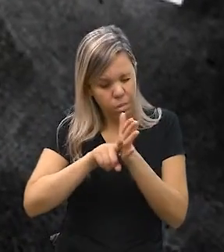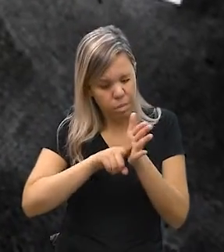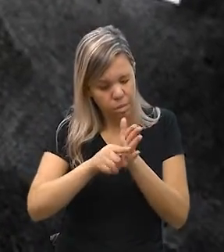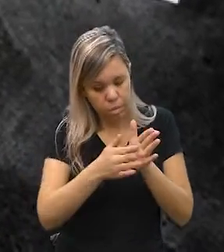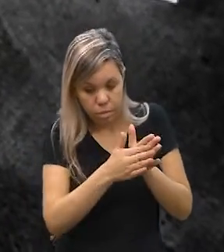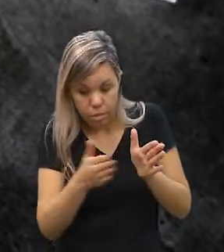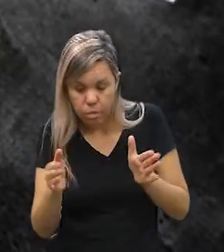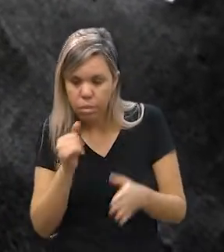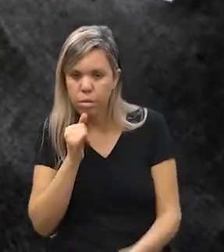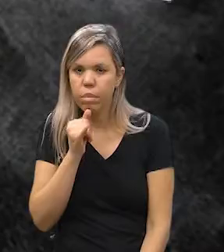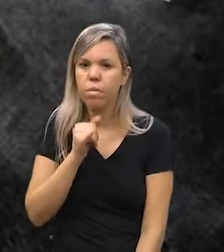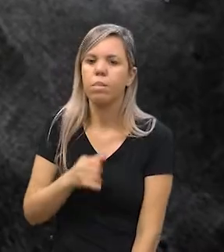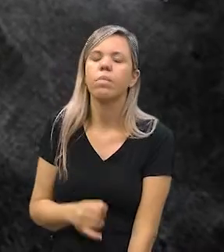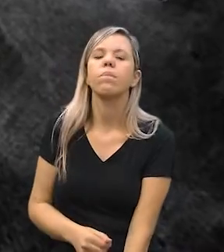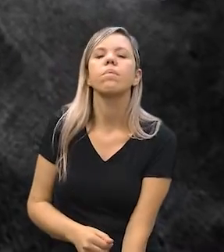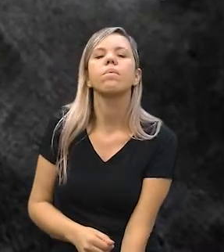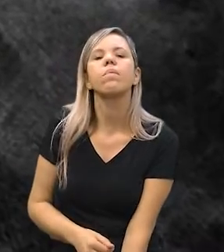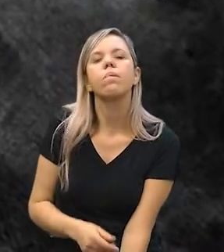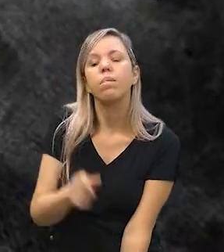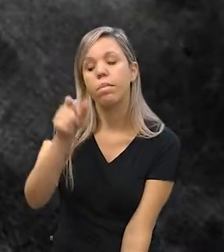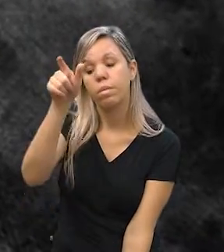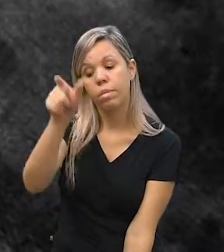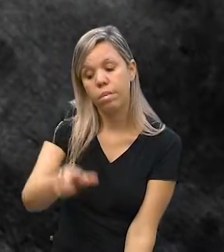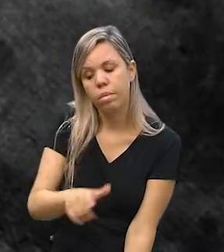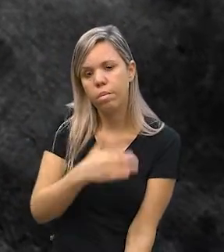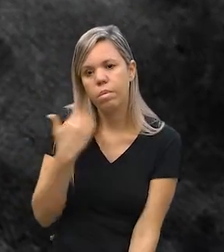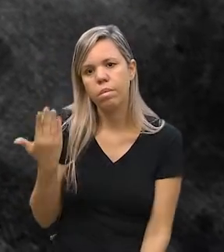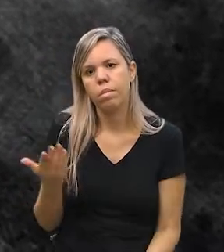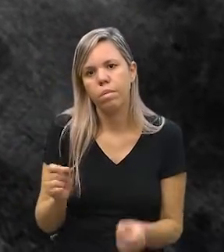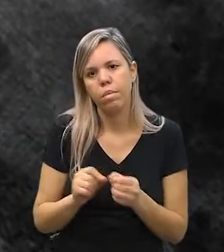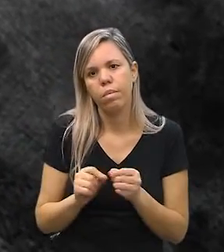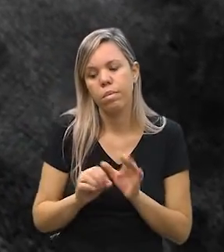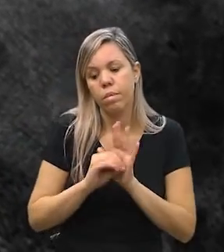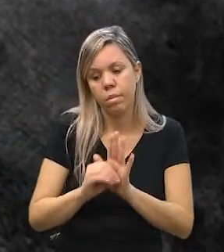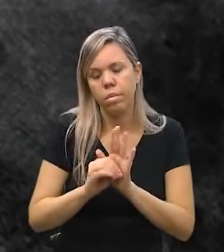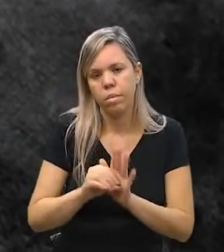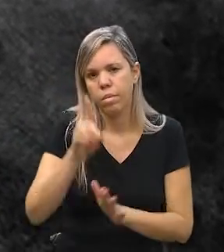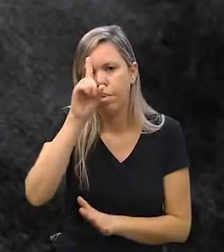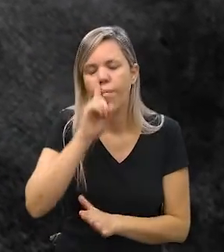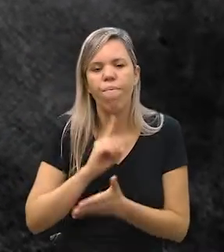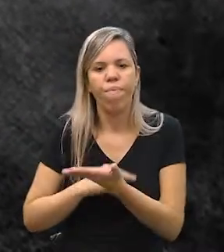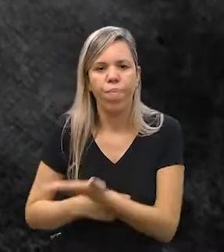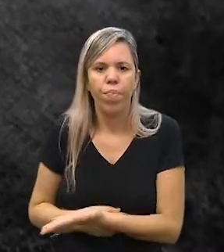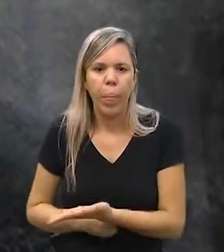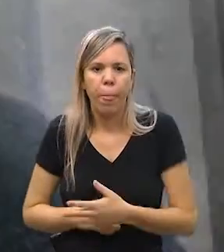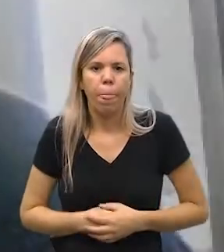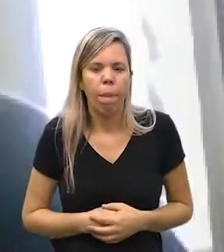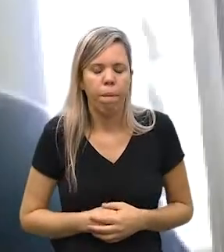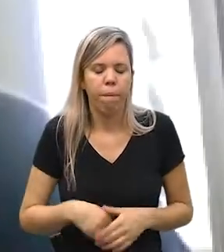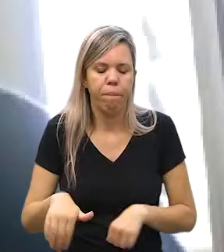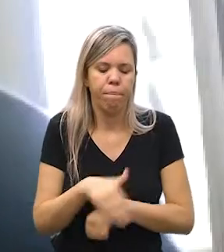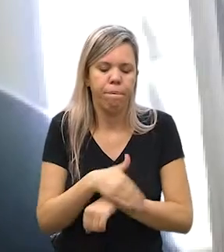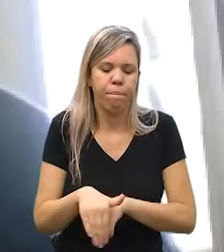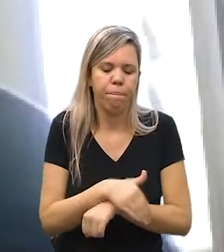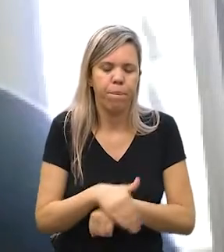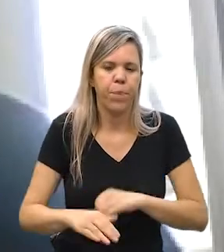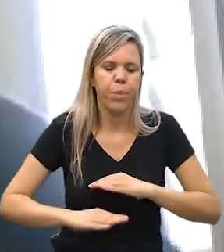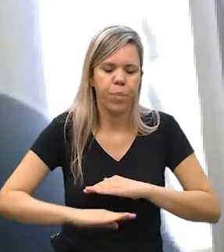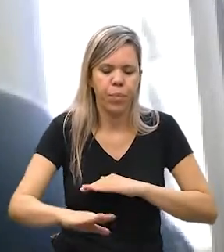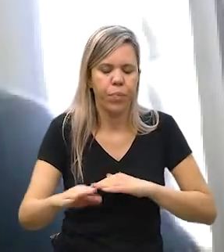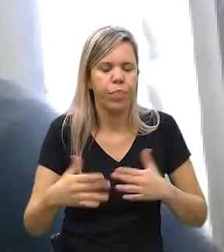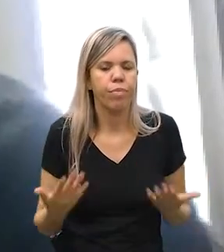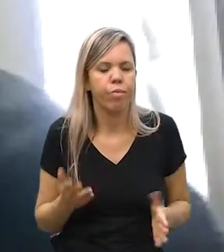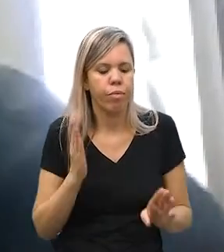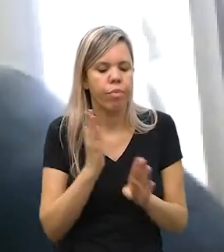durante a investigação de alguma pessoa que morreu. Ele faz um símbolo amarelo, né, na rua, na calçada,